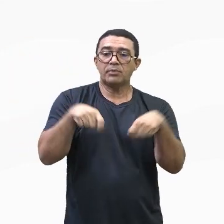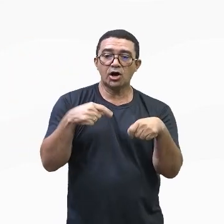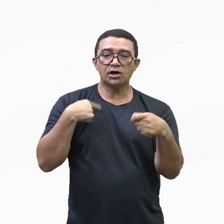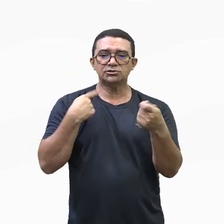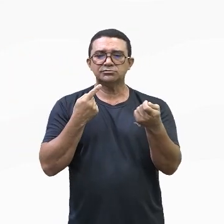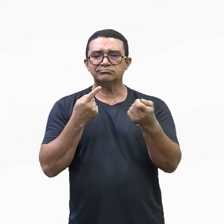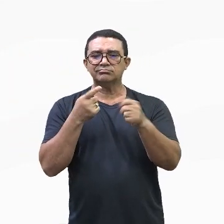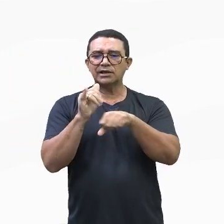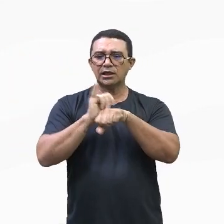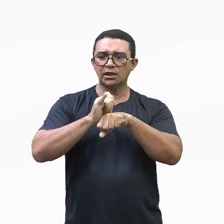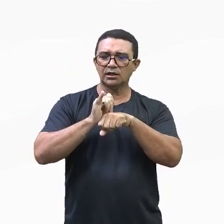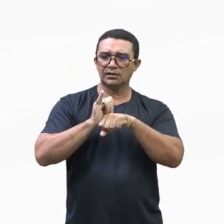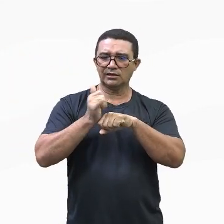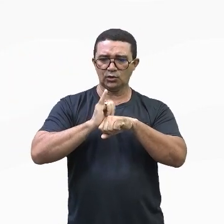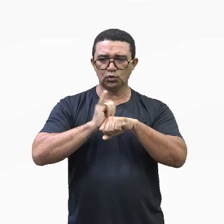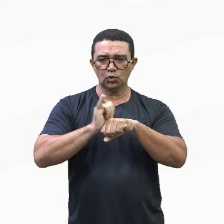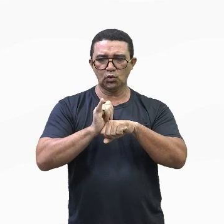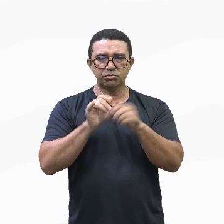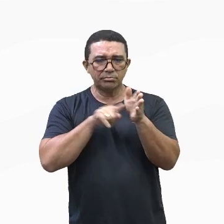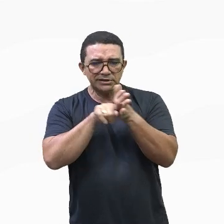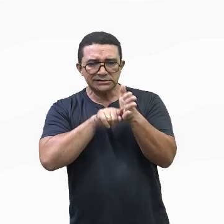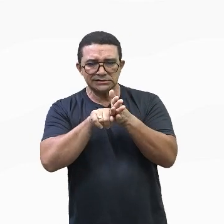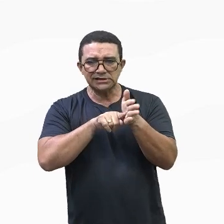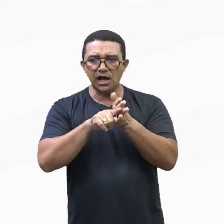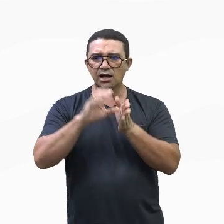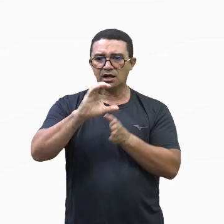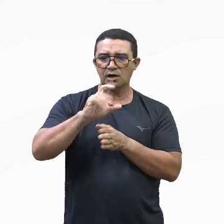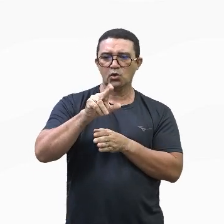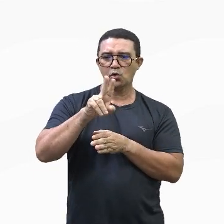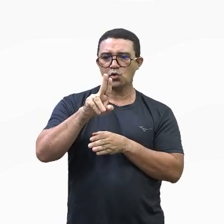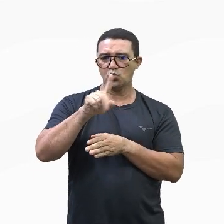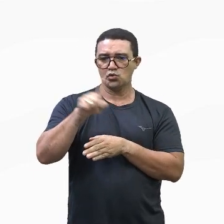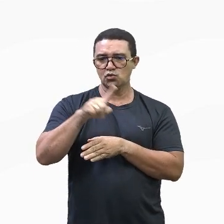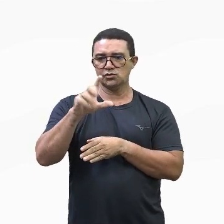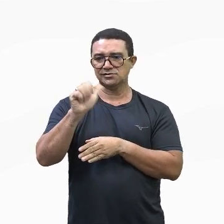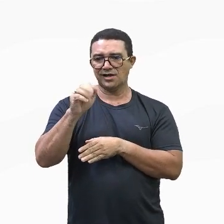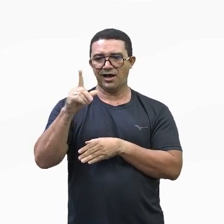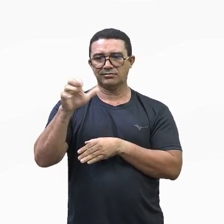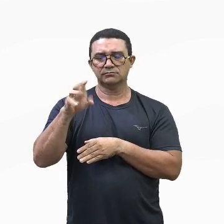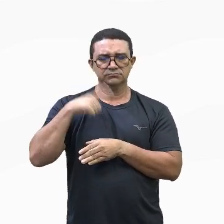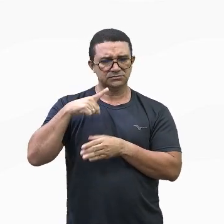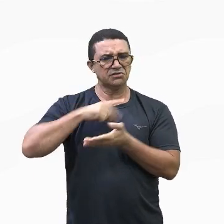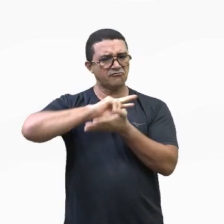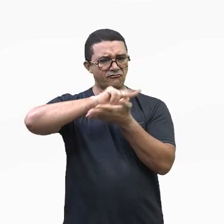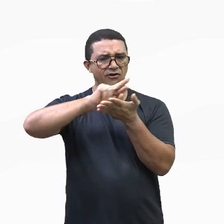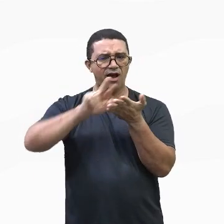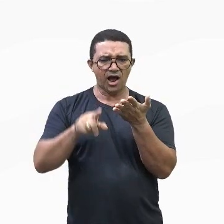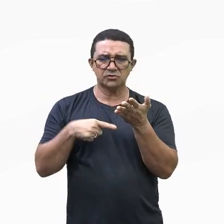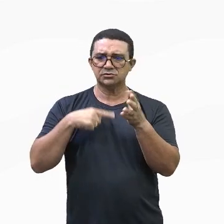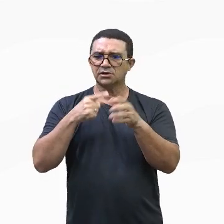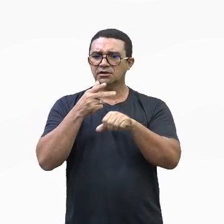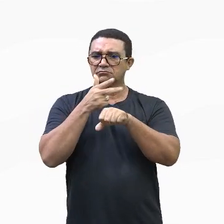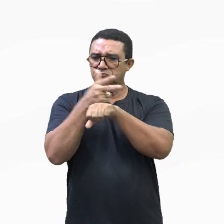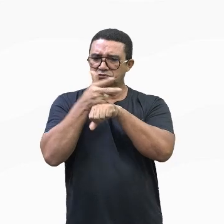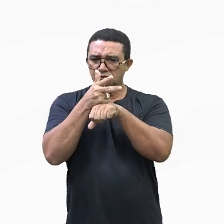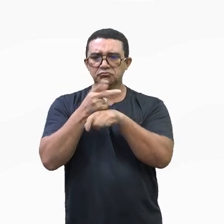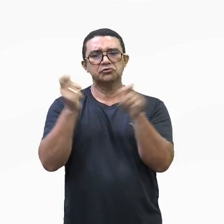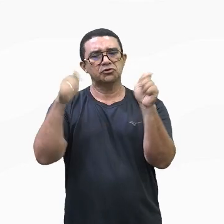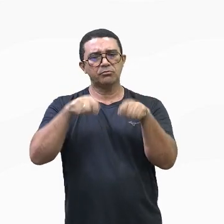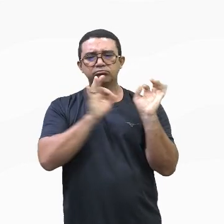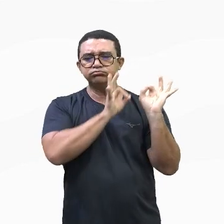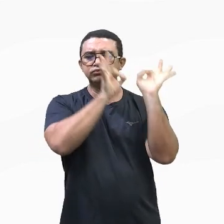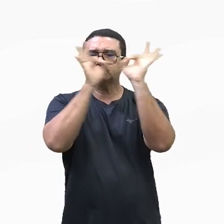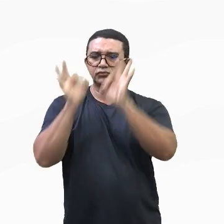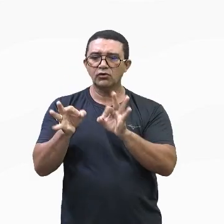lá sobre as cruzadas no Google, né? Tem vários documentários e filmes ali no YouTube que vocês podem ver